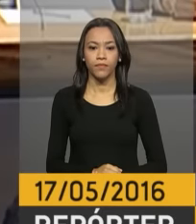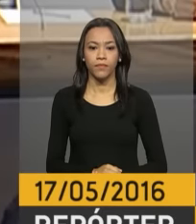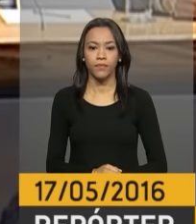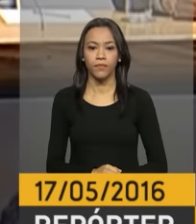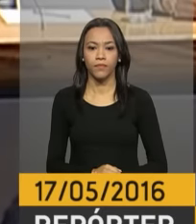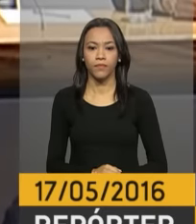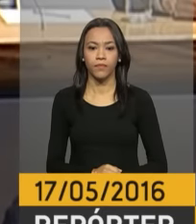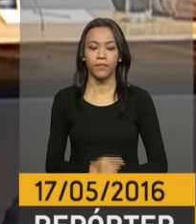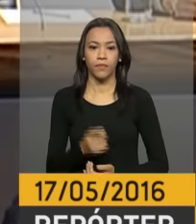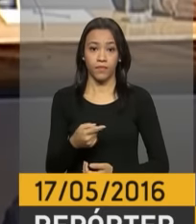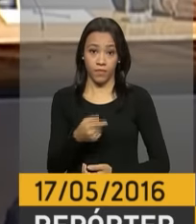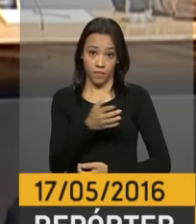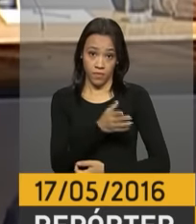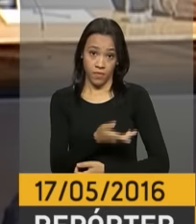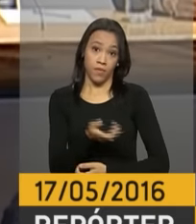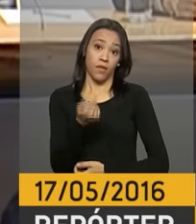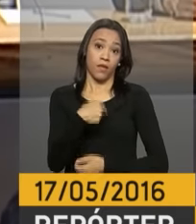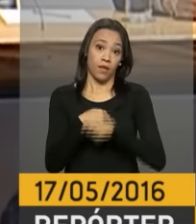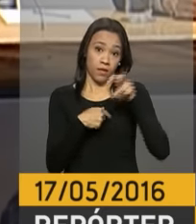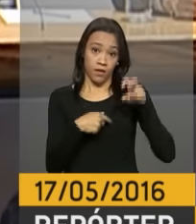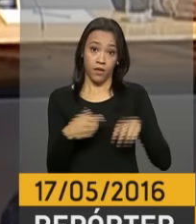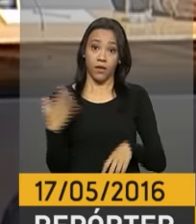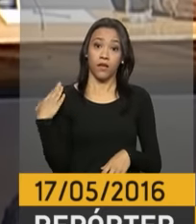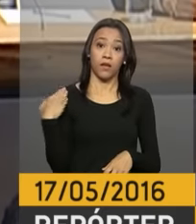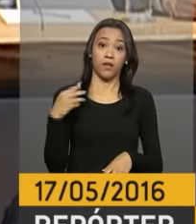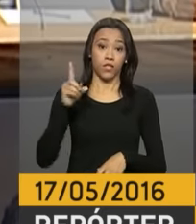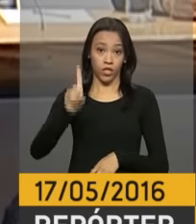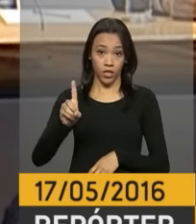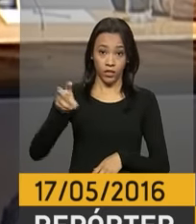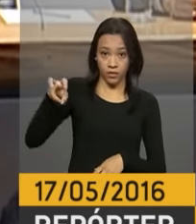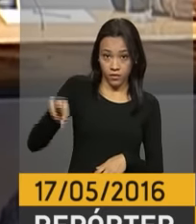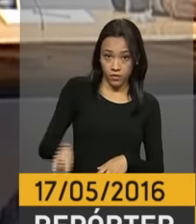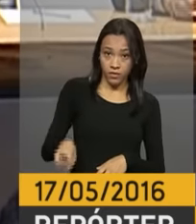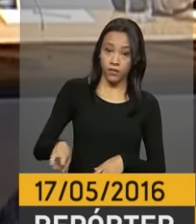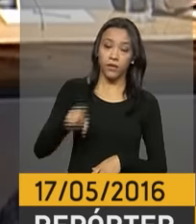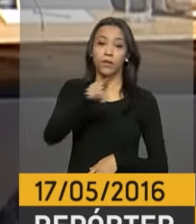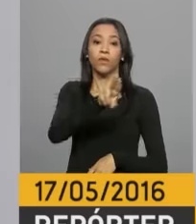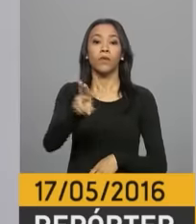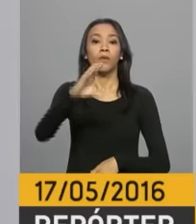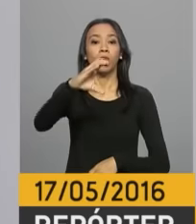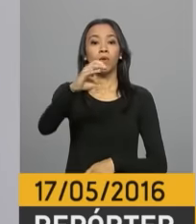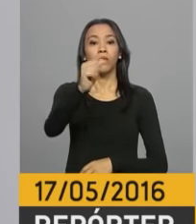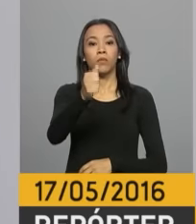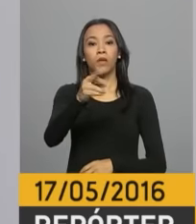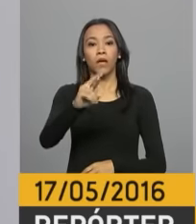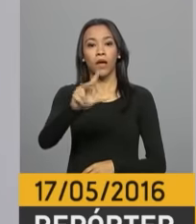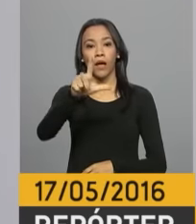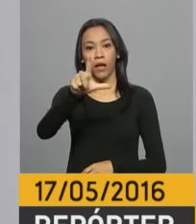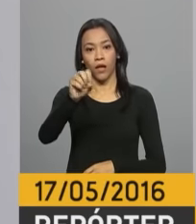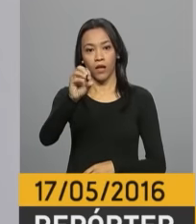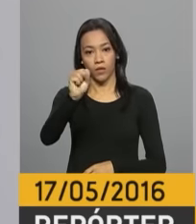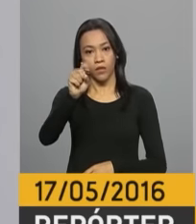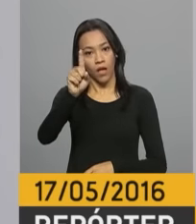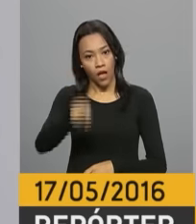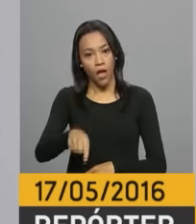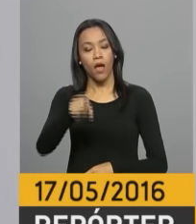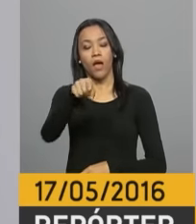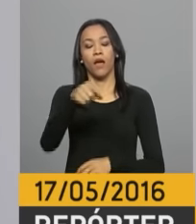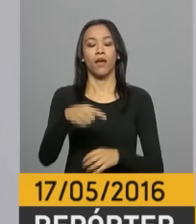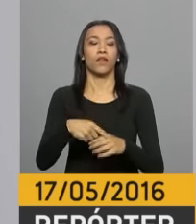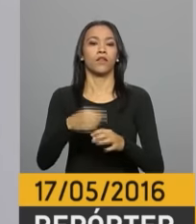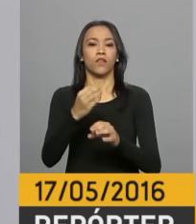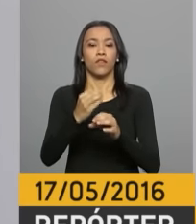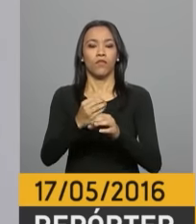O Carlos Hamilton, à direita, é doutor e mestre em economia pela FGV e engenheiro civil